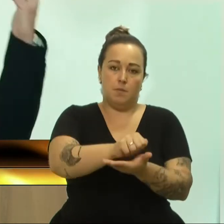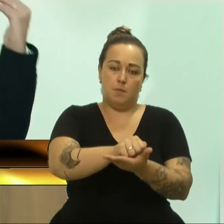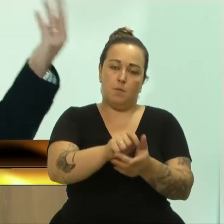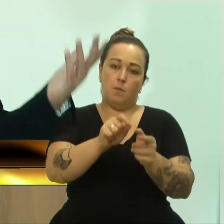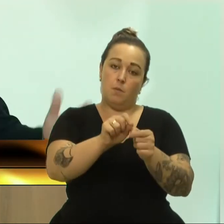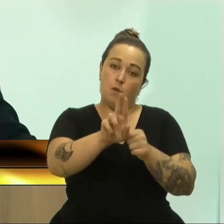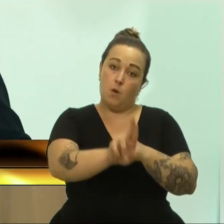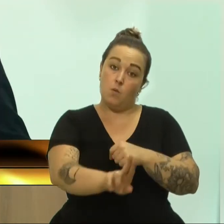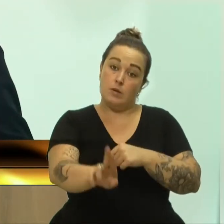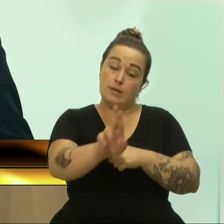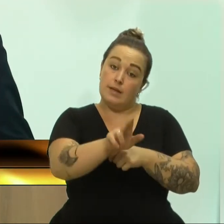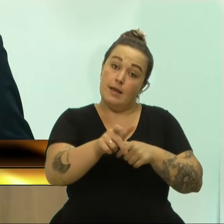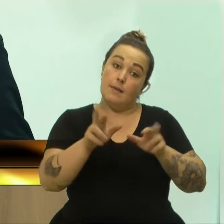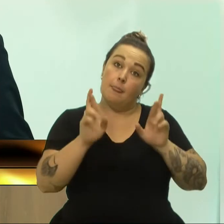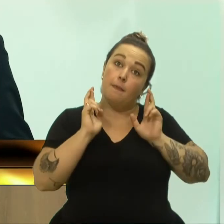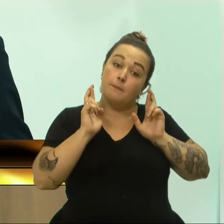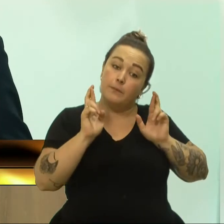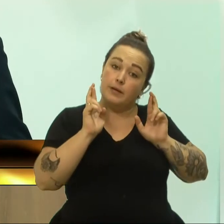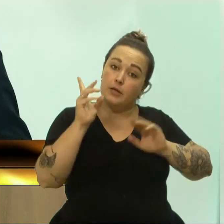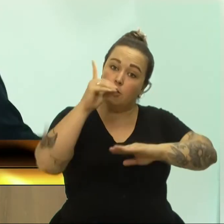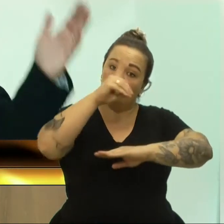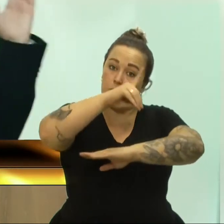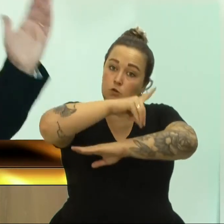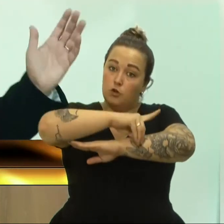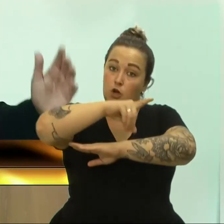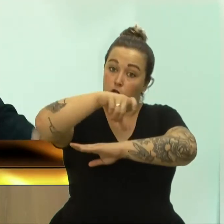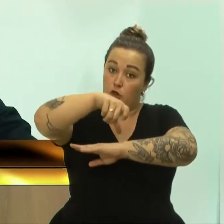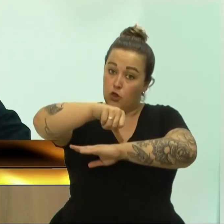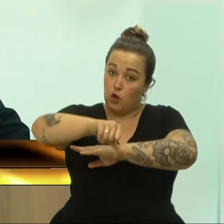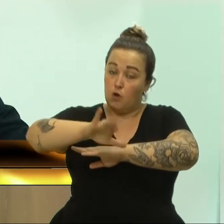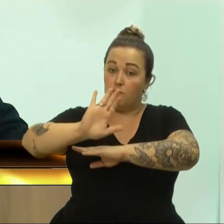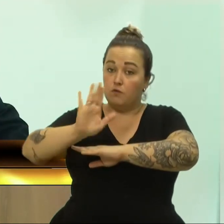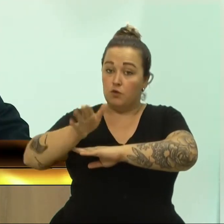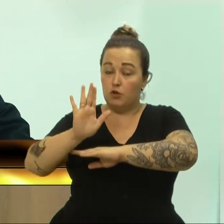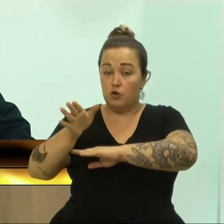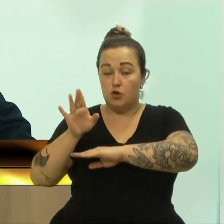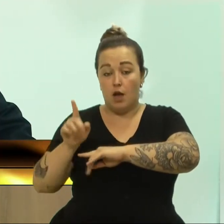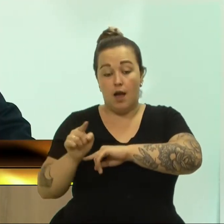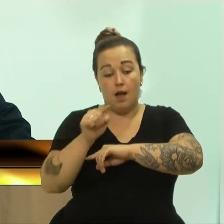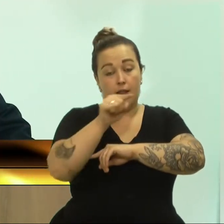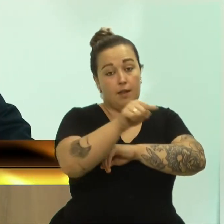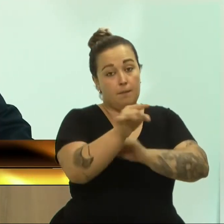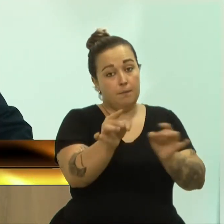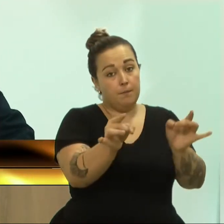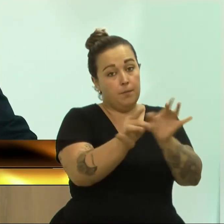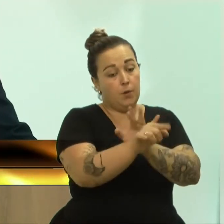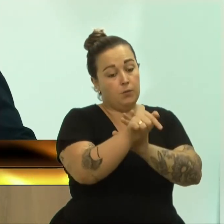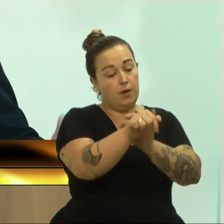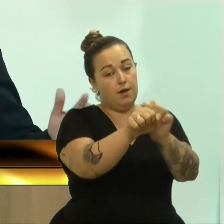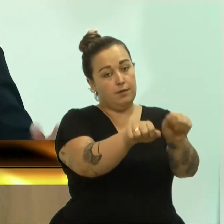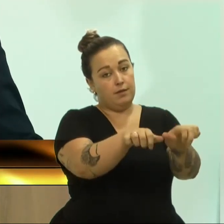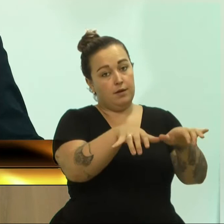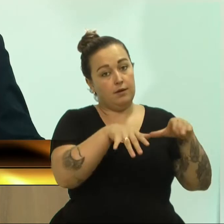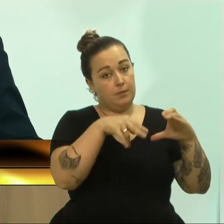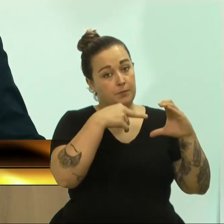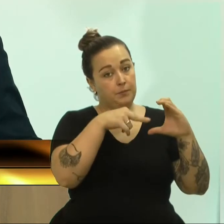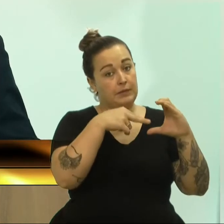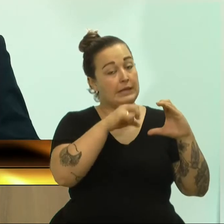Pretendemos, no dia 9, se for possível, já fazermos também na nossa casa, na Câmara de Vereadores. Mas